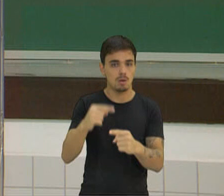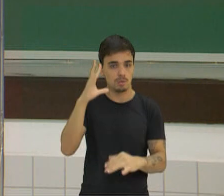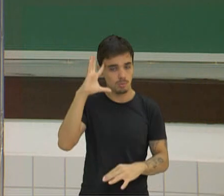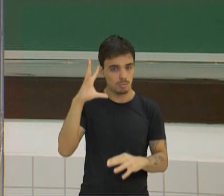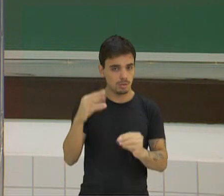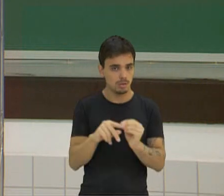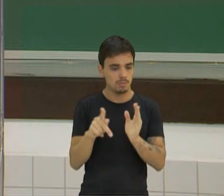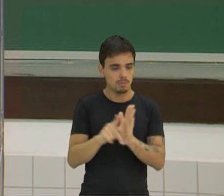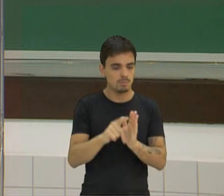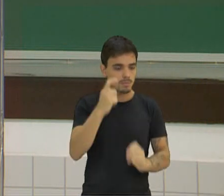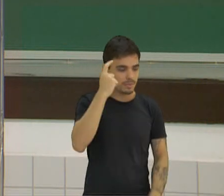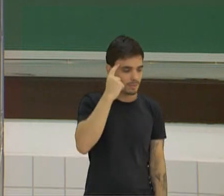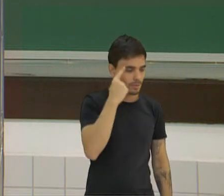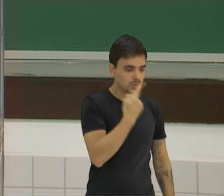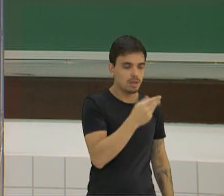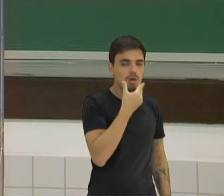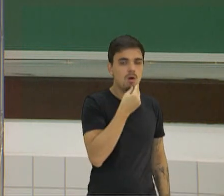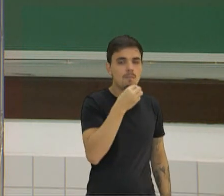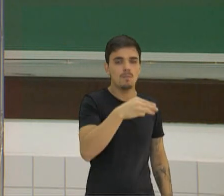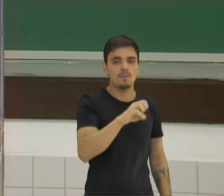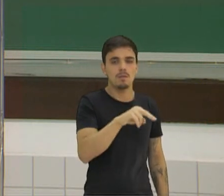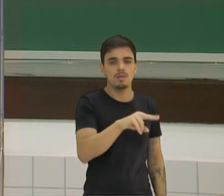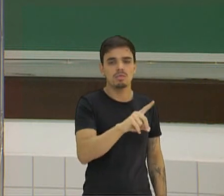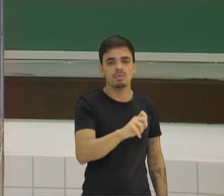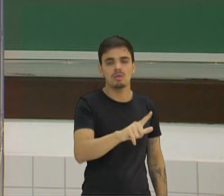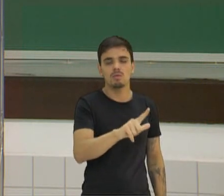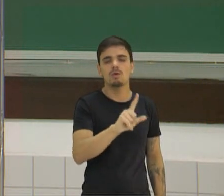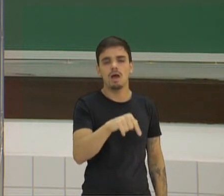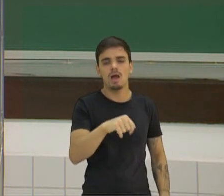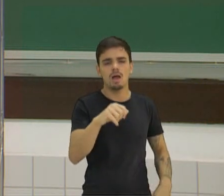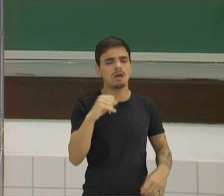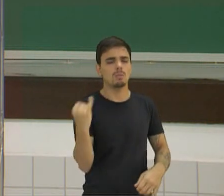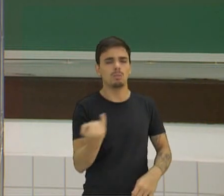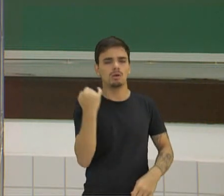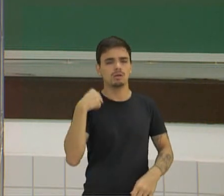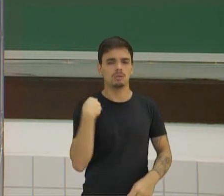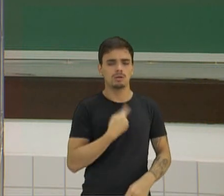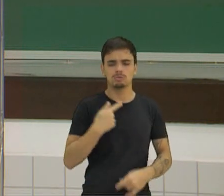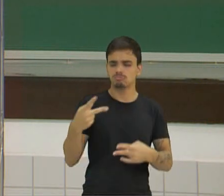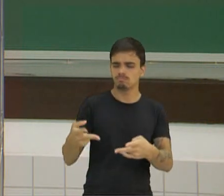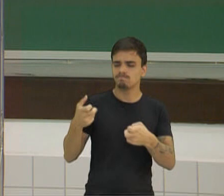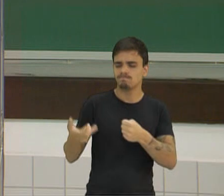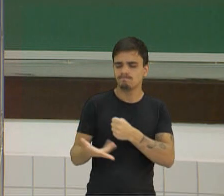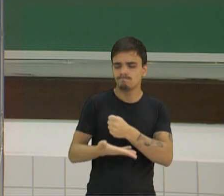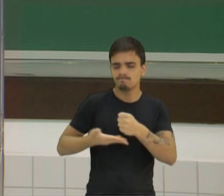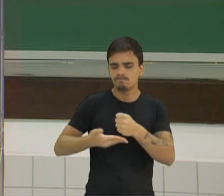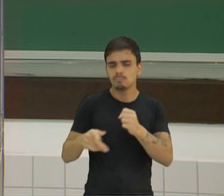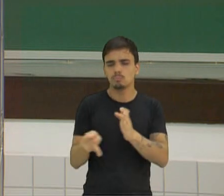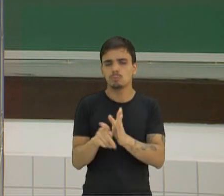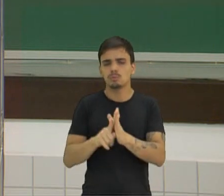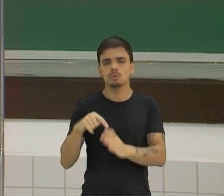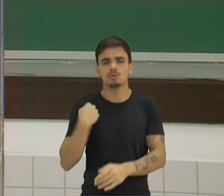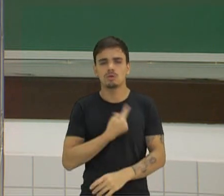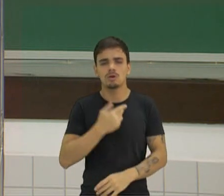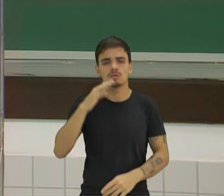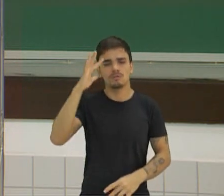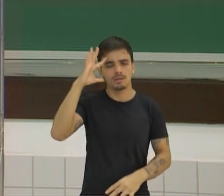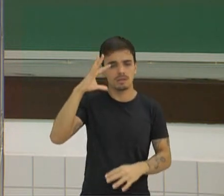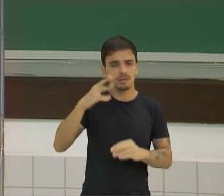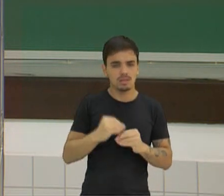como medo pensavam fundamental para que a gente possa ter uma base sólida aquilo que a gente vai entender